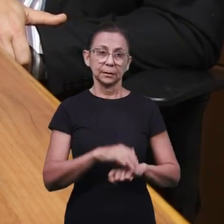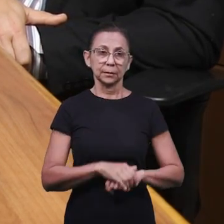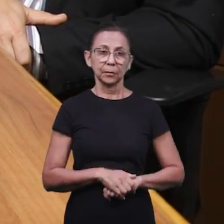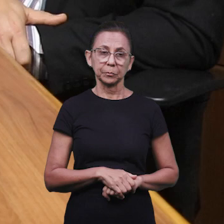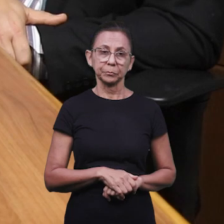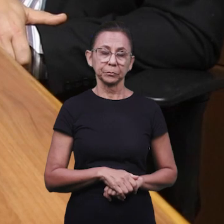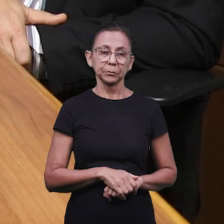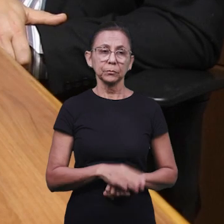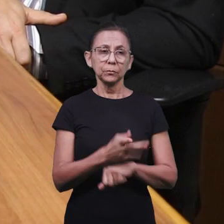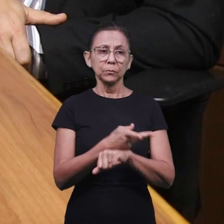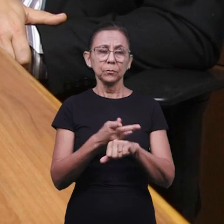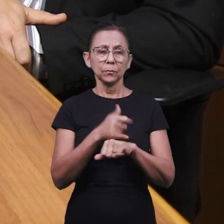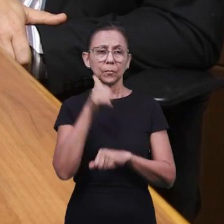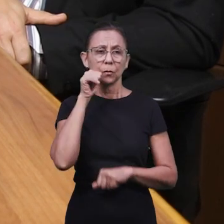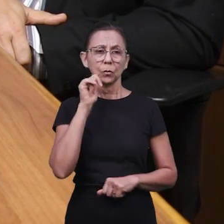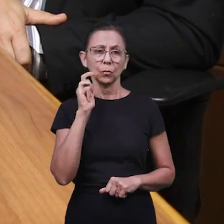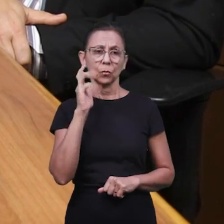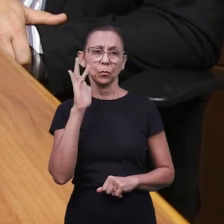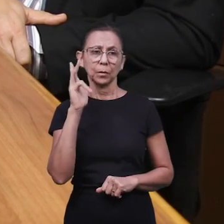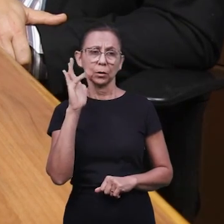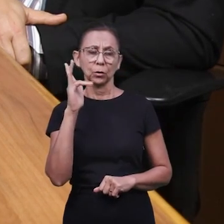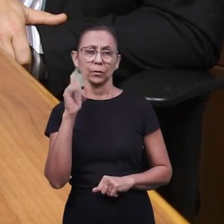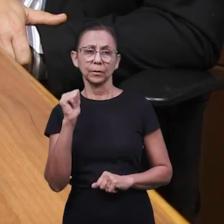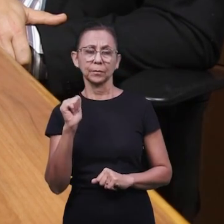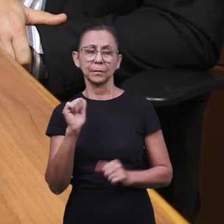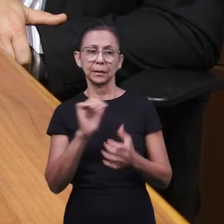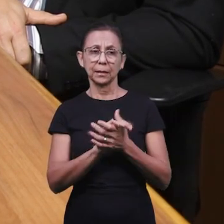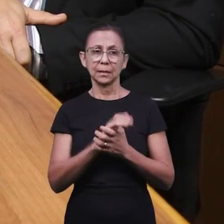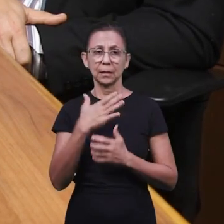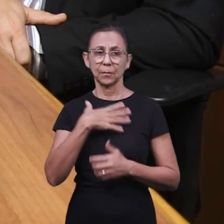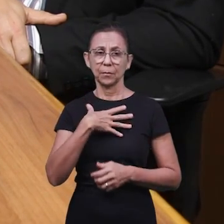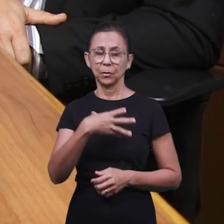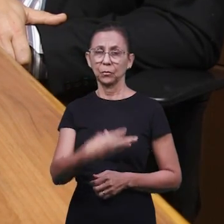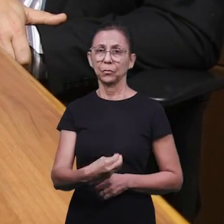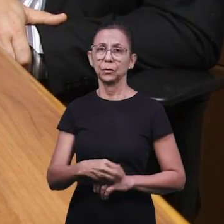parentela. E ele falou: se ela não quiser vir,